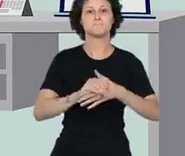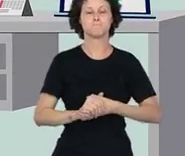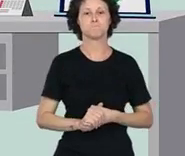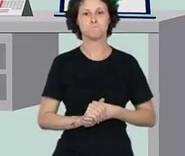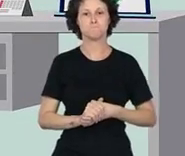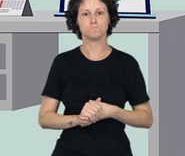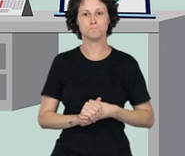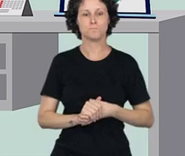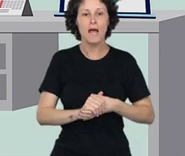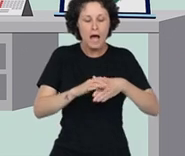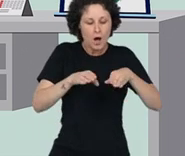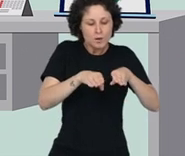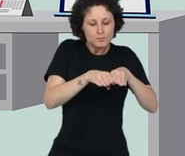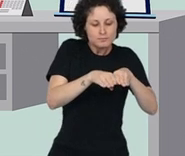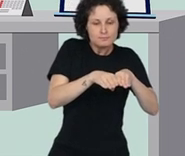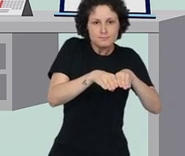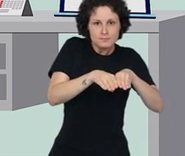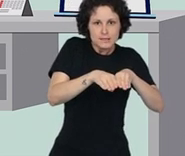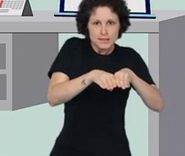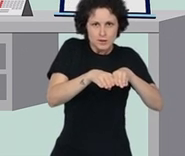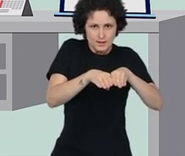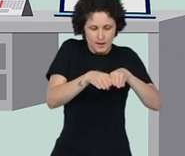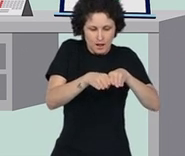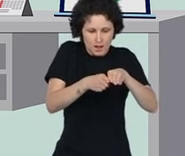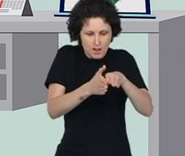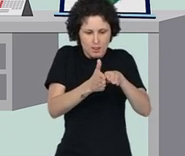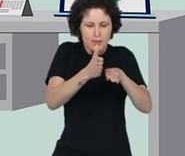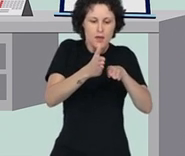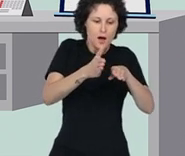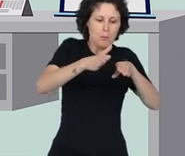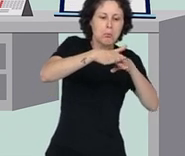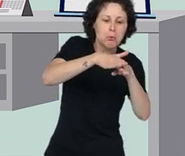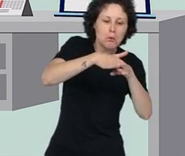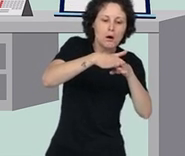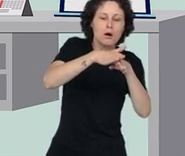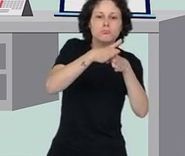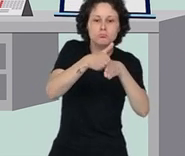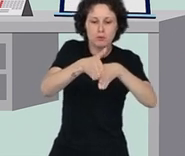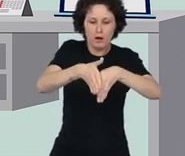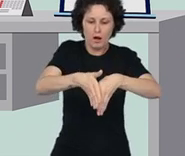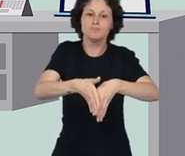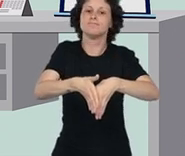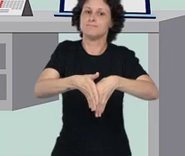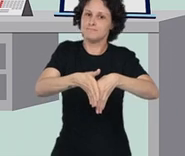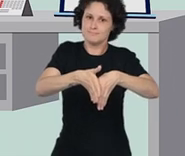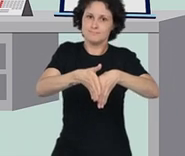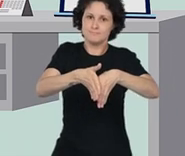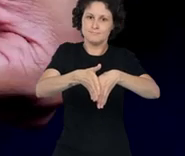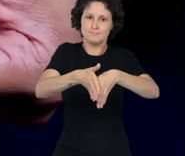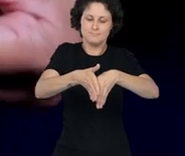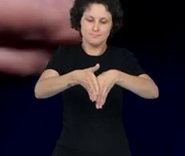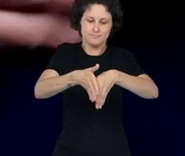E por último, nós temos um movimento convergente. É quando a placa avança sobre a outra, ficando desta maneira aqui, ó.